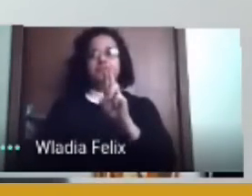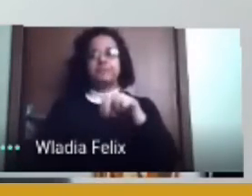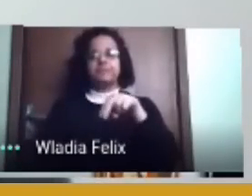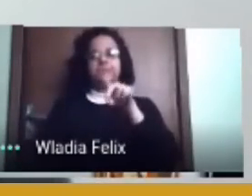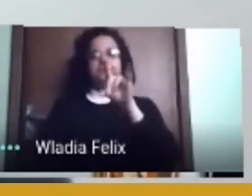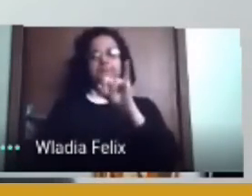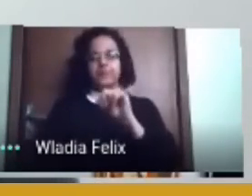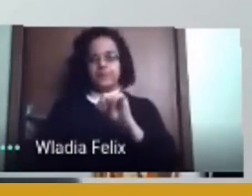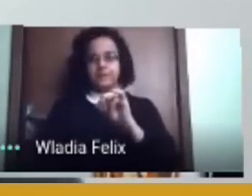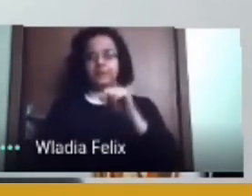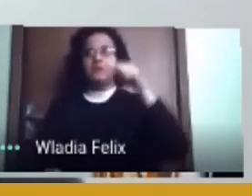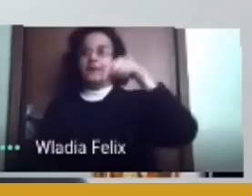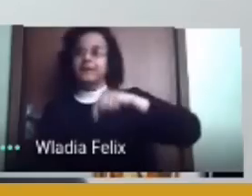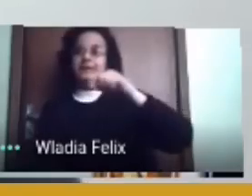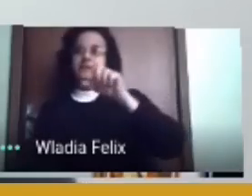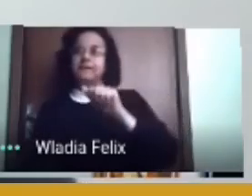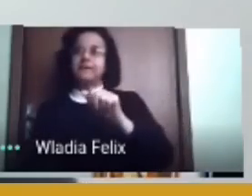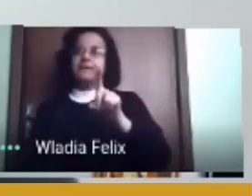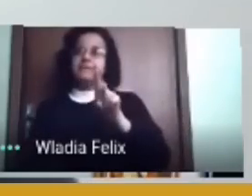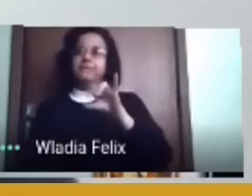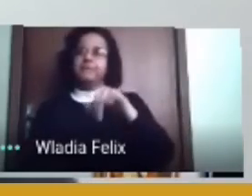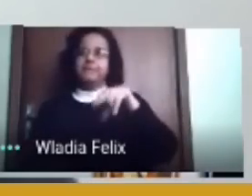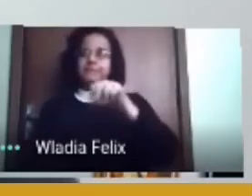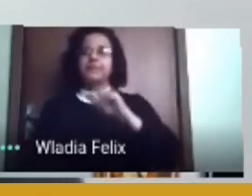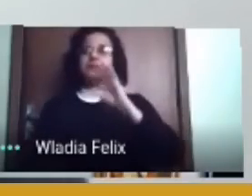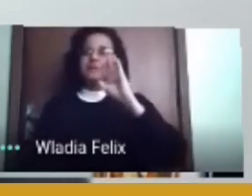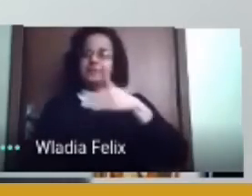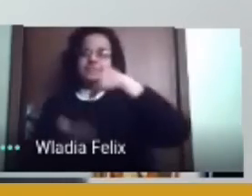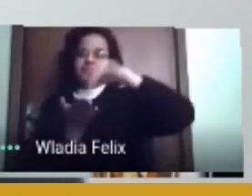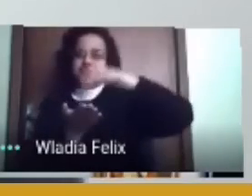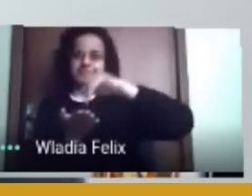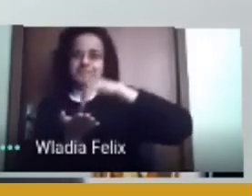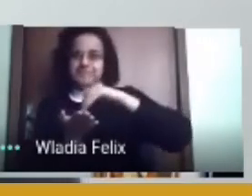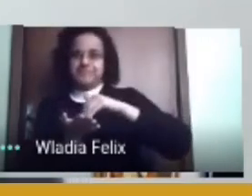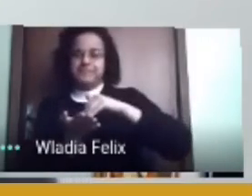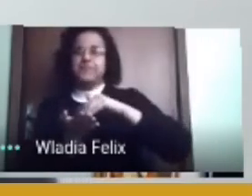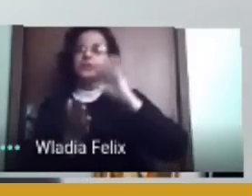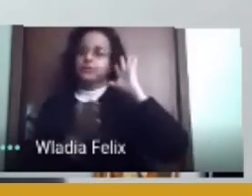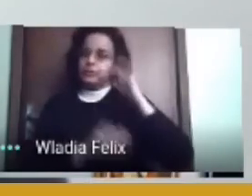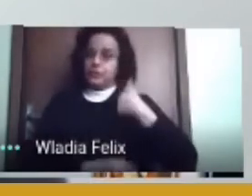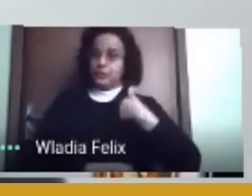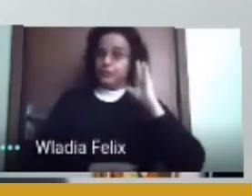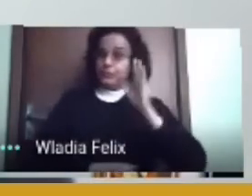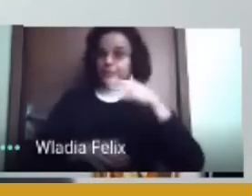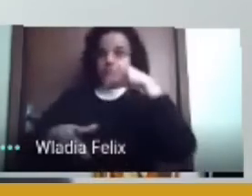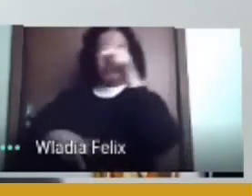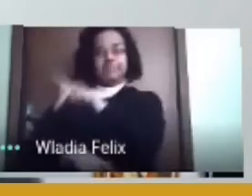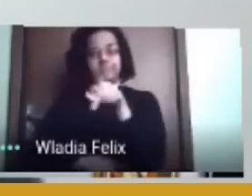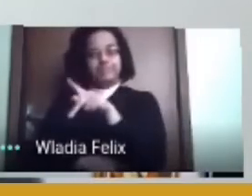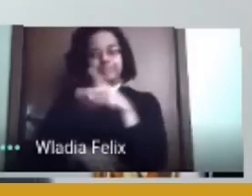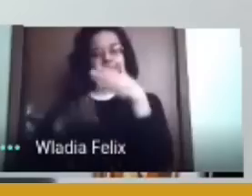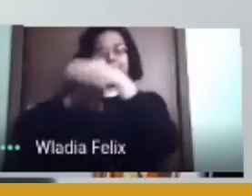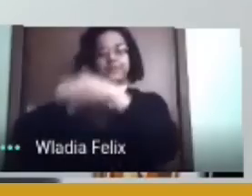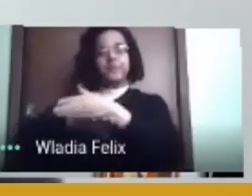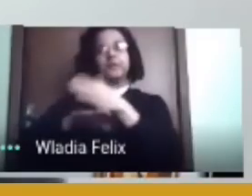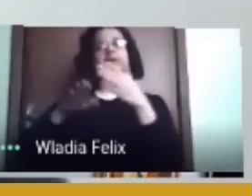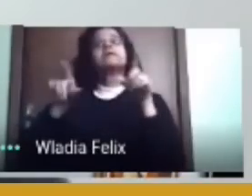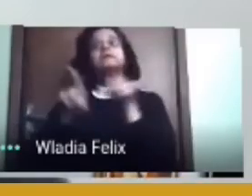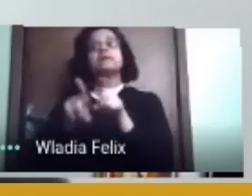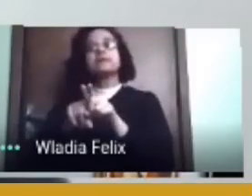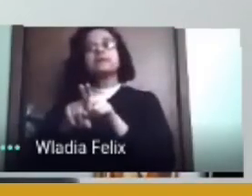município, eu já estava como professor lá, e atuar na educação básica me fortaleceu muito mais essa